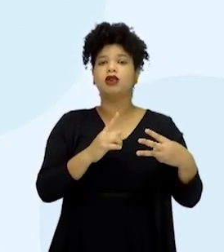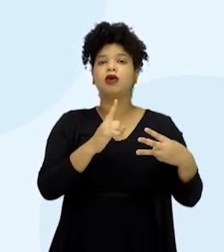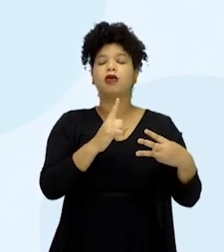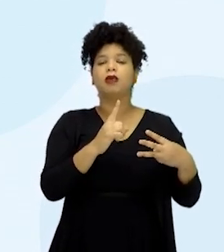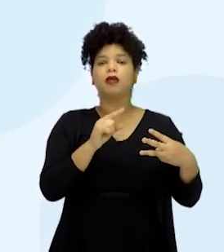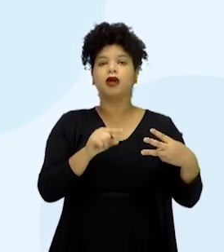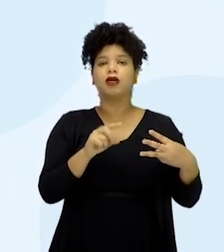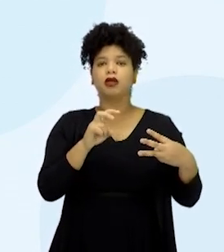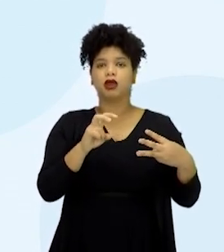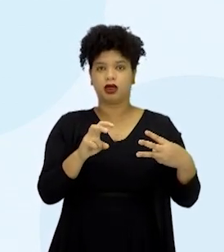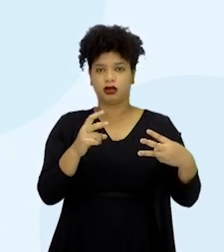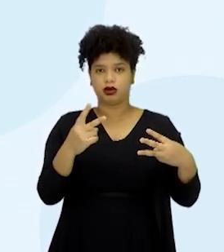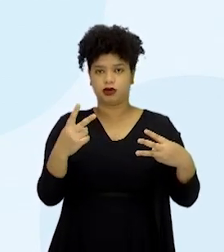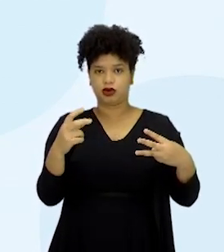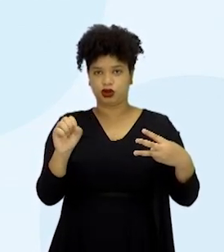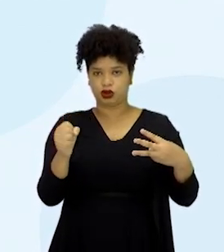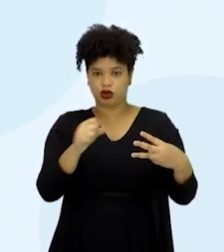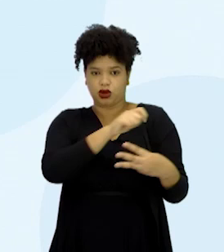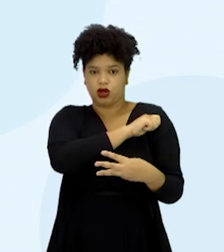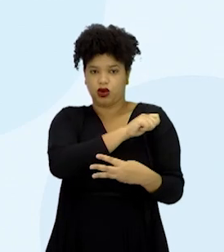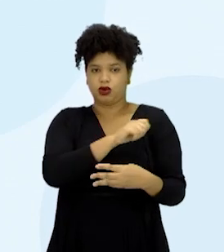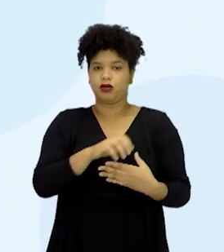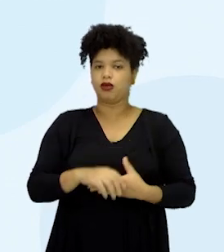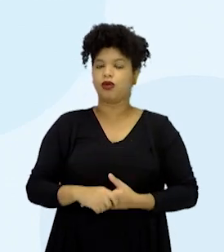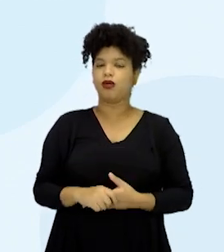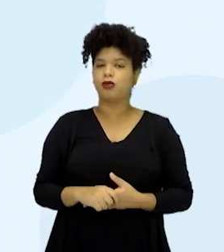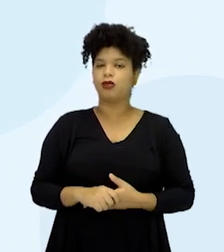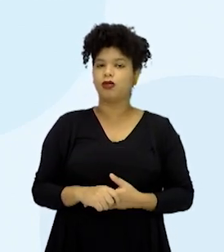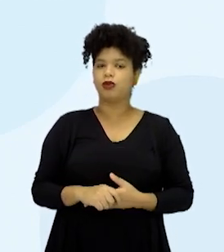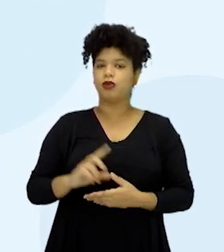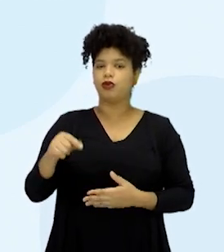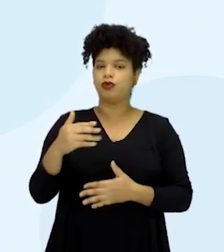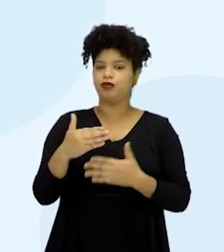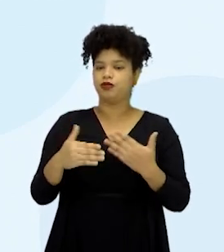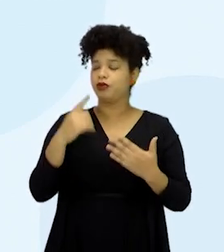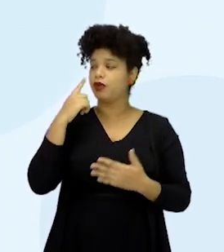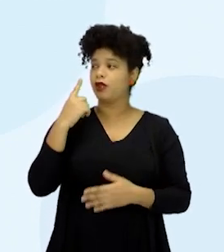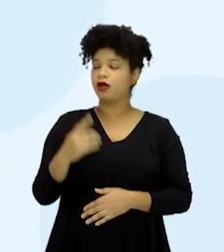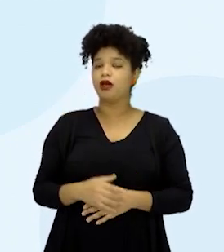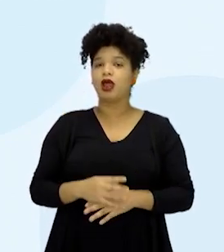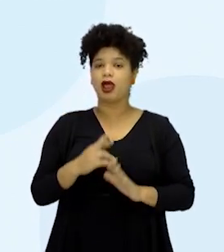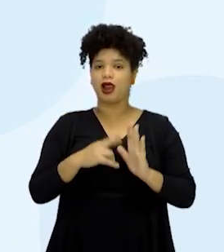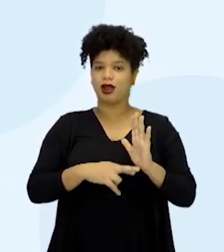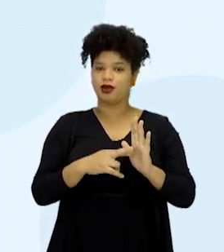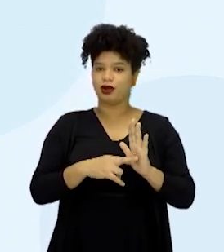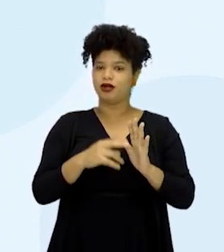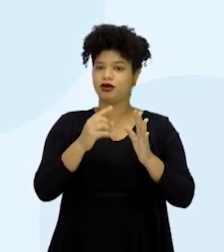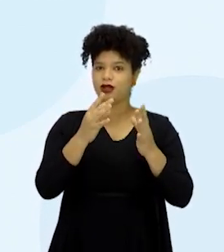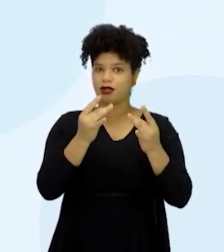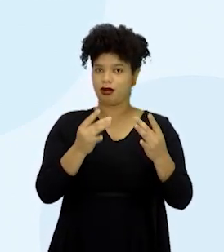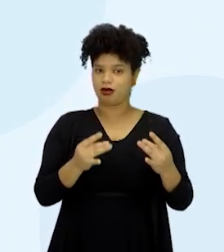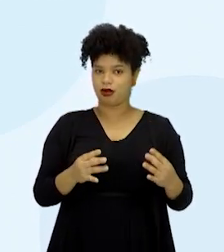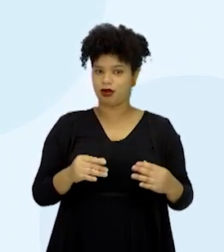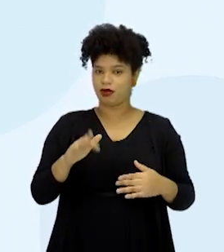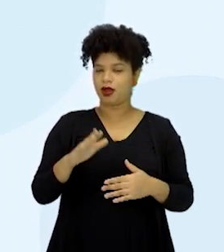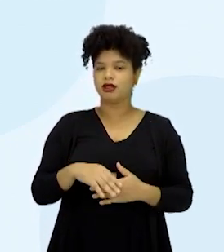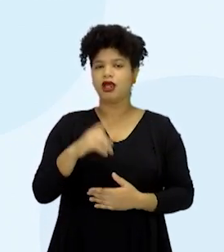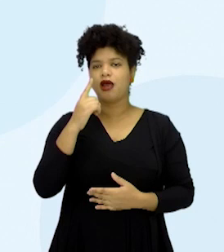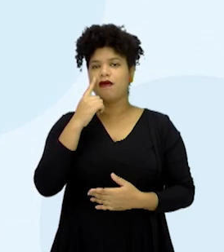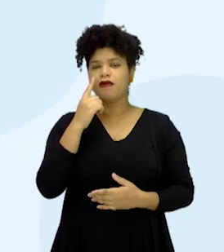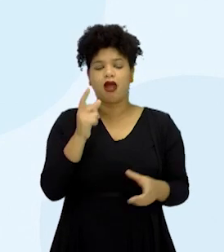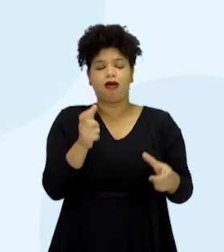estudantes. Indo para o próximo slide. A gente vai continuar o nosso relatório de pesquisa, que agora tem muito mais coisa. A gente vai começar com a nossa